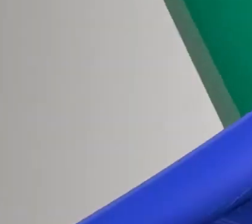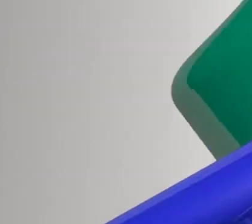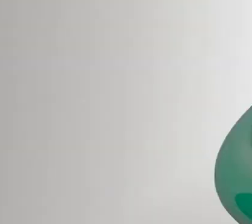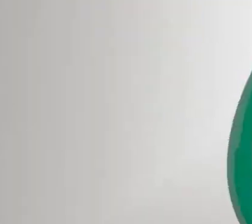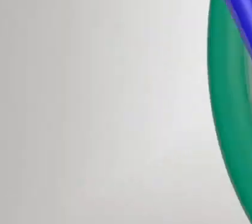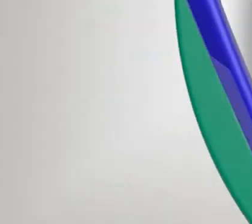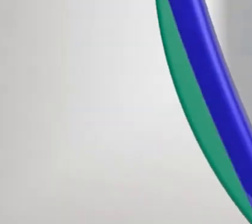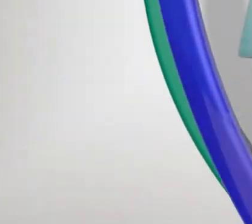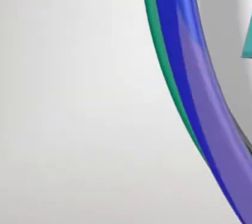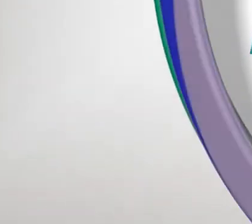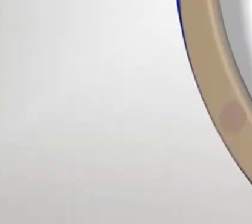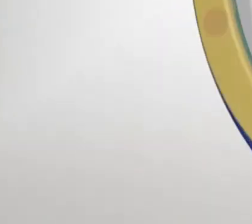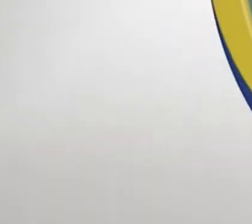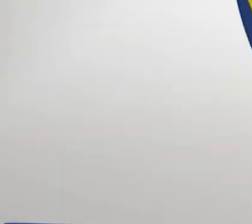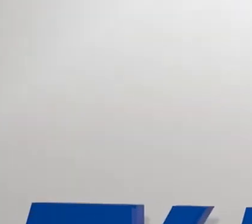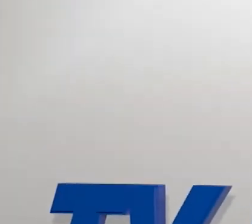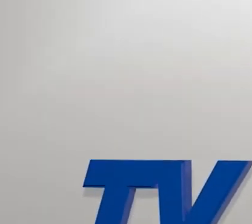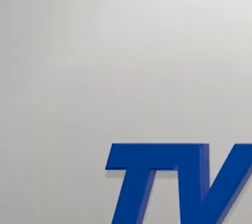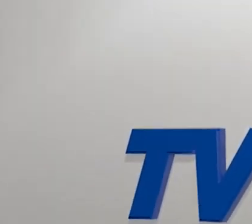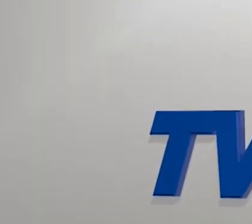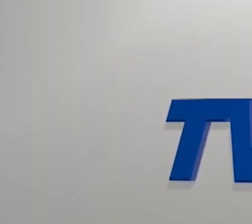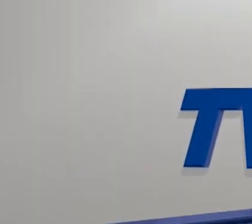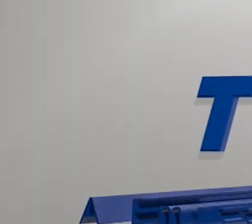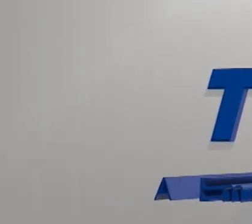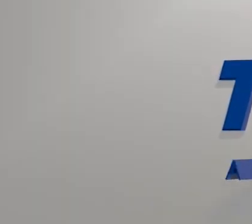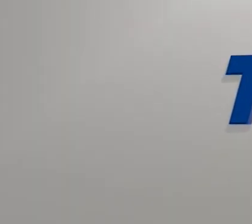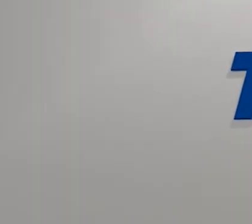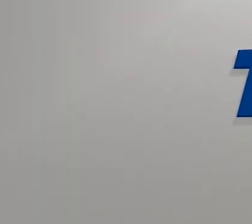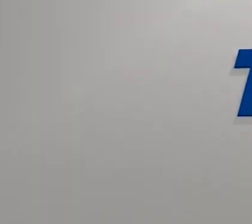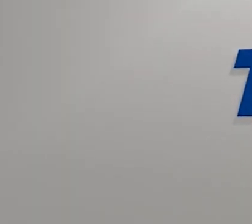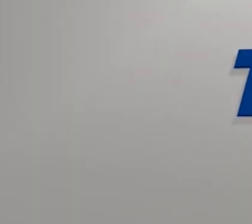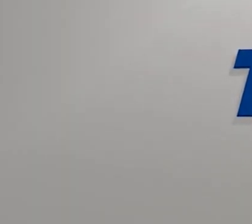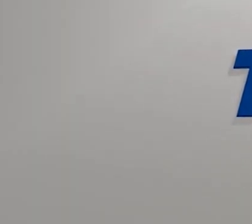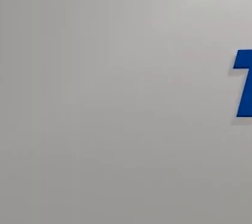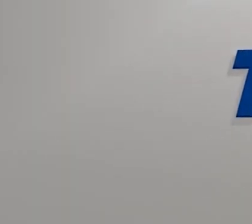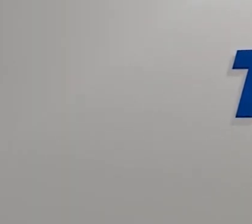TV Fortaleza, a emissora da